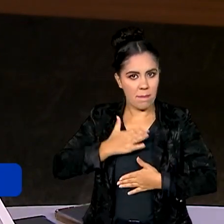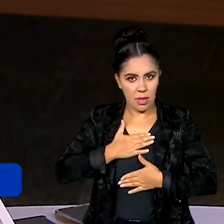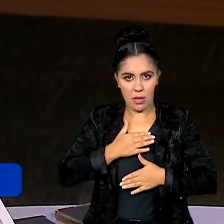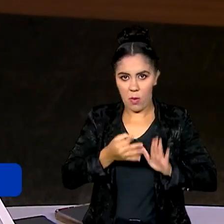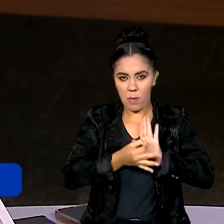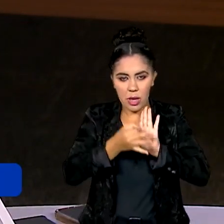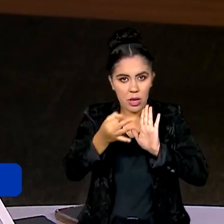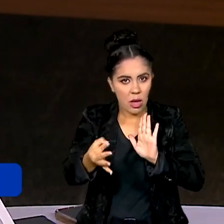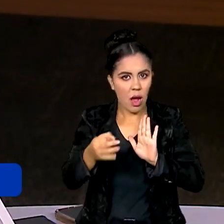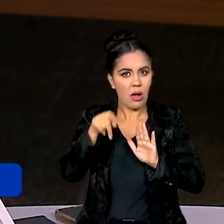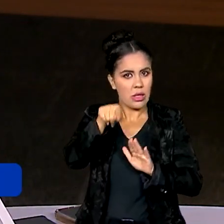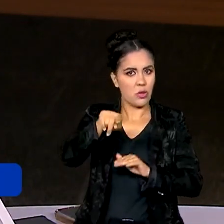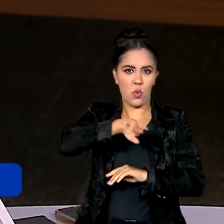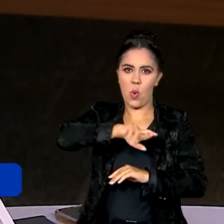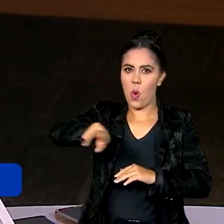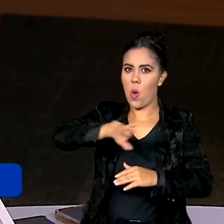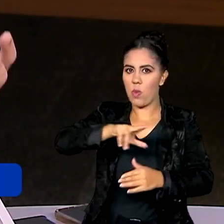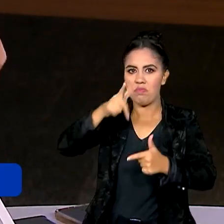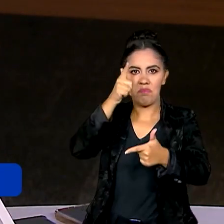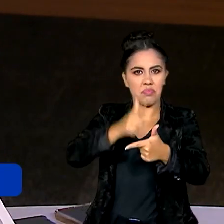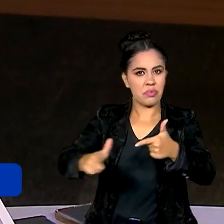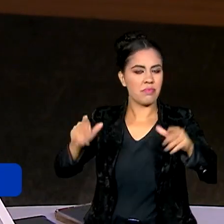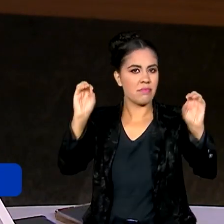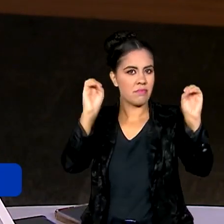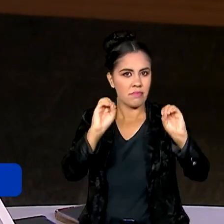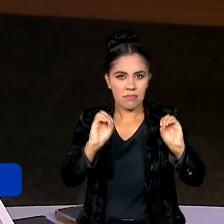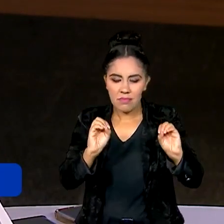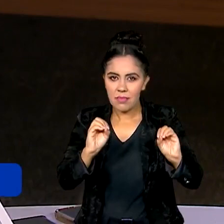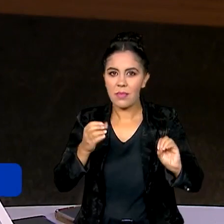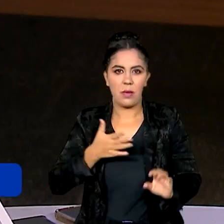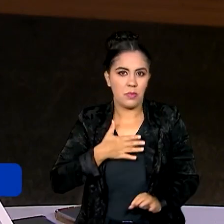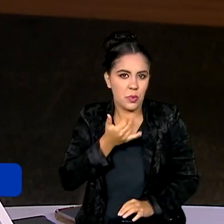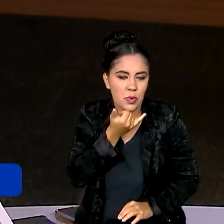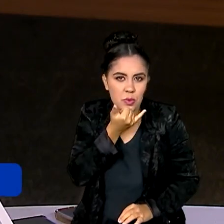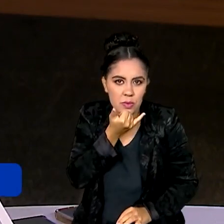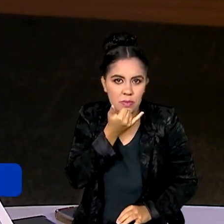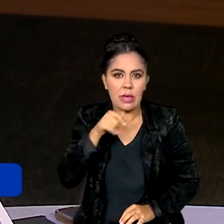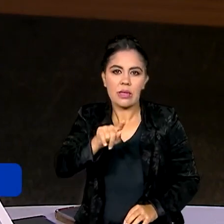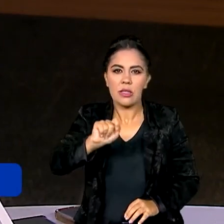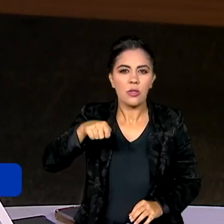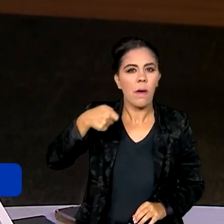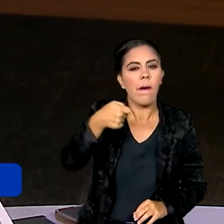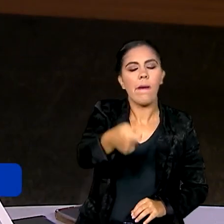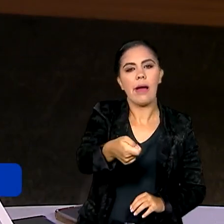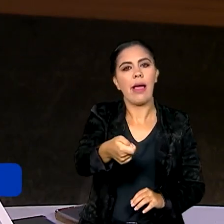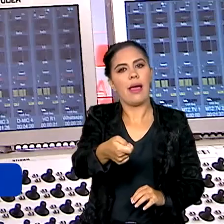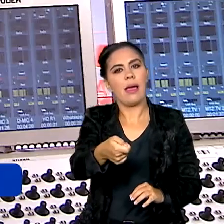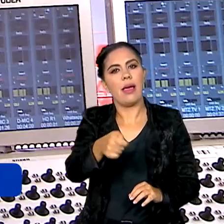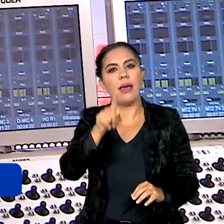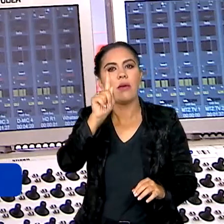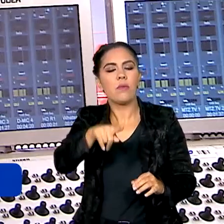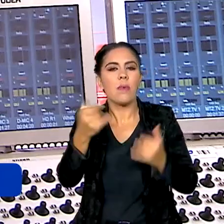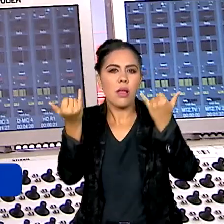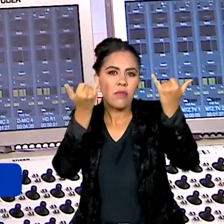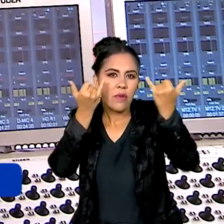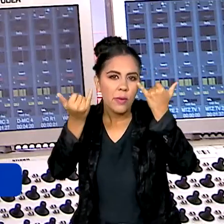desculpe. Acho que isso é um negócio absolutamente artificial.